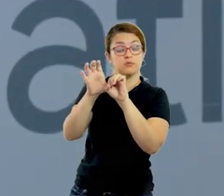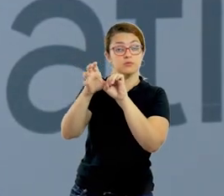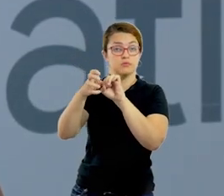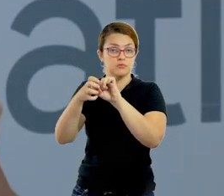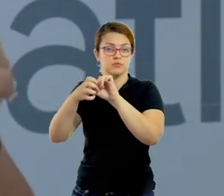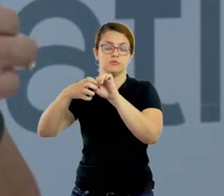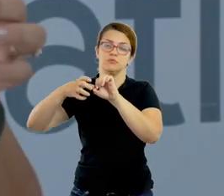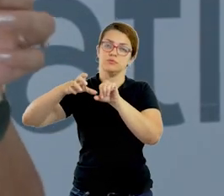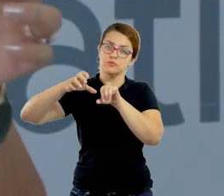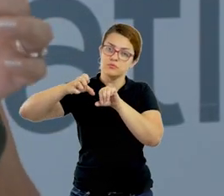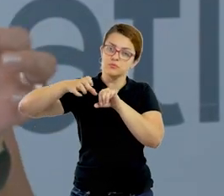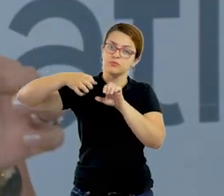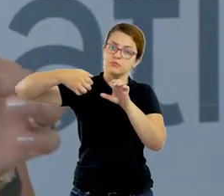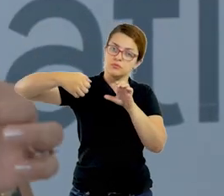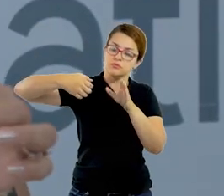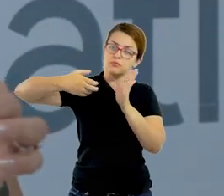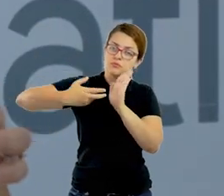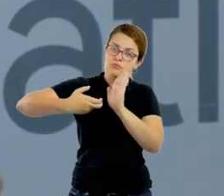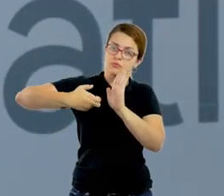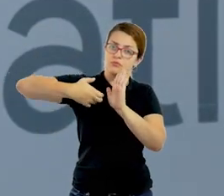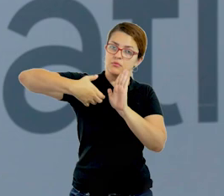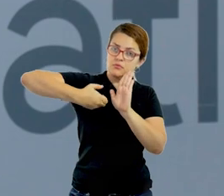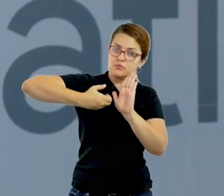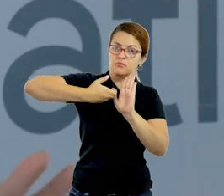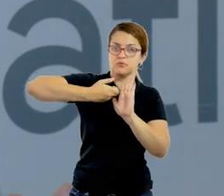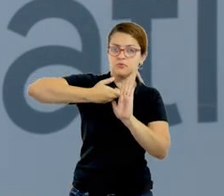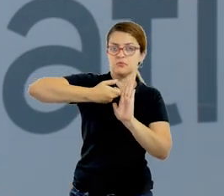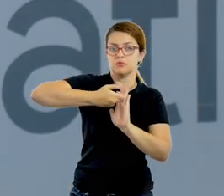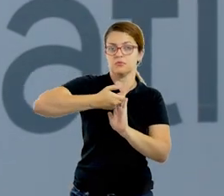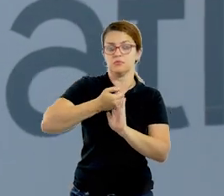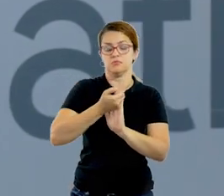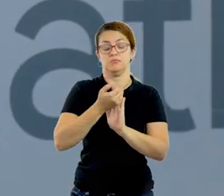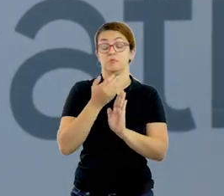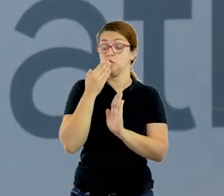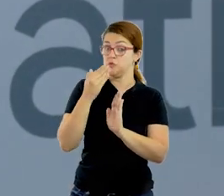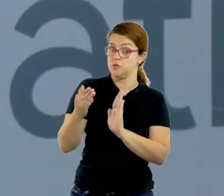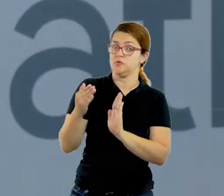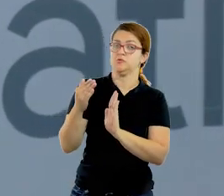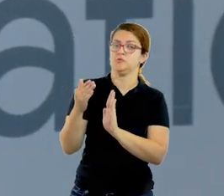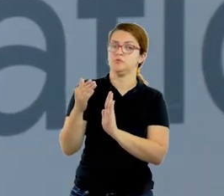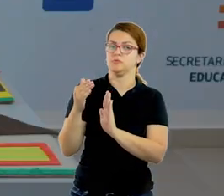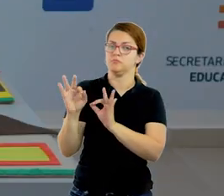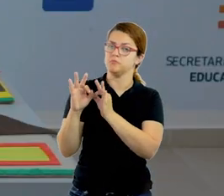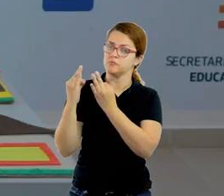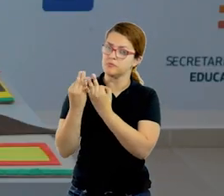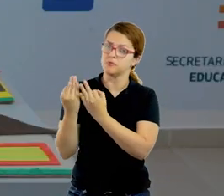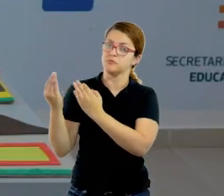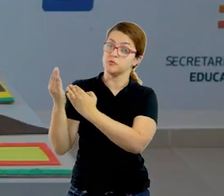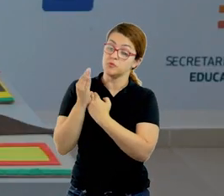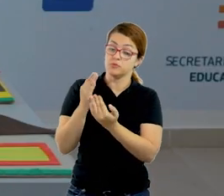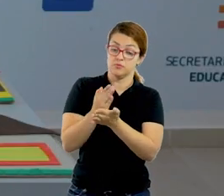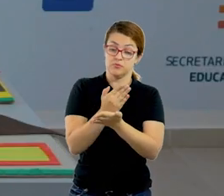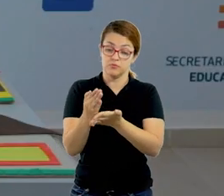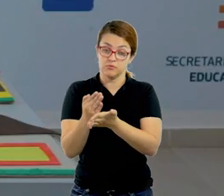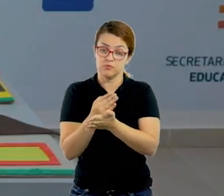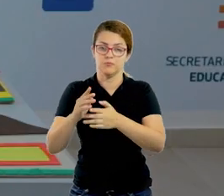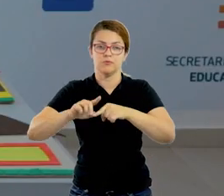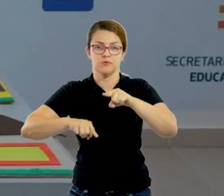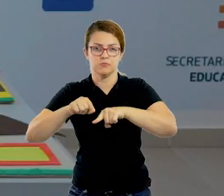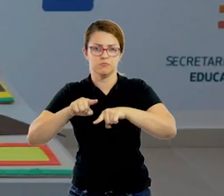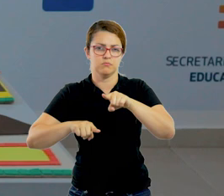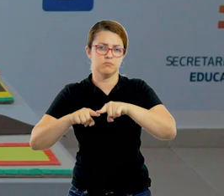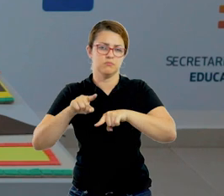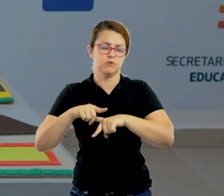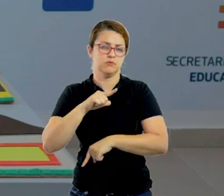a tesoura. Você pode pedir ajuda para os seus pais para poder separar os materiais, tá? Pode ser qualquer material que você tem em casa, que